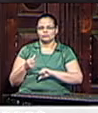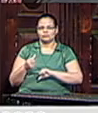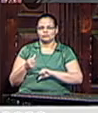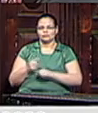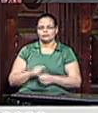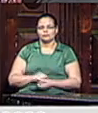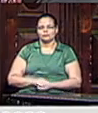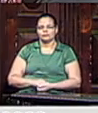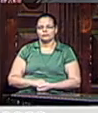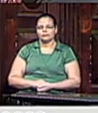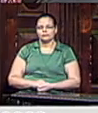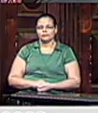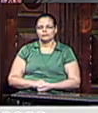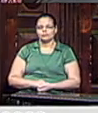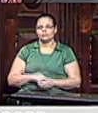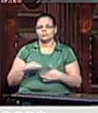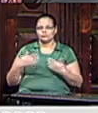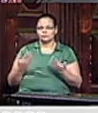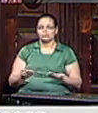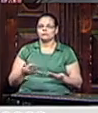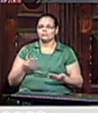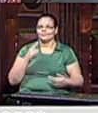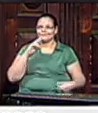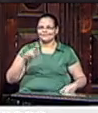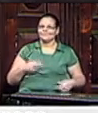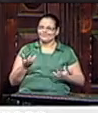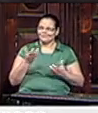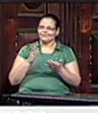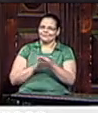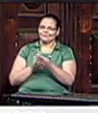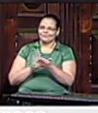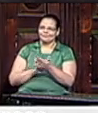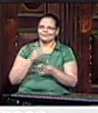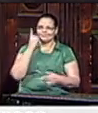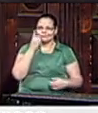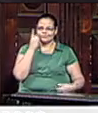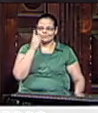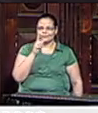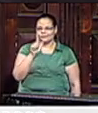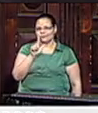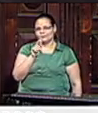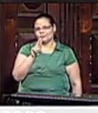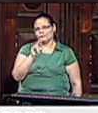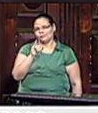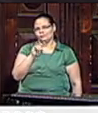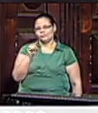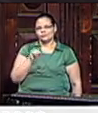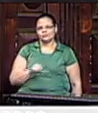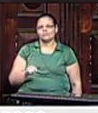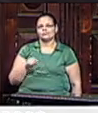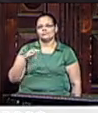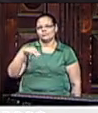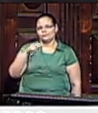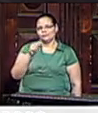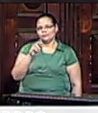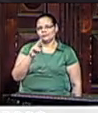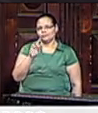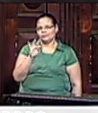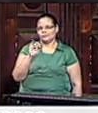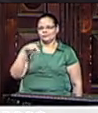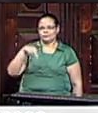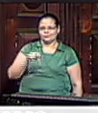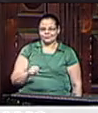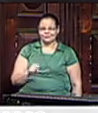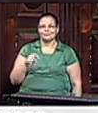derrubamos a indicação. Então, mais uma razão. Eu queria parabenizar o deputado Luiz Martins pela sensibilidade, porque eu acho que essa casa tem